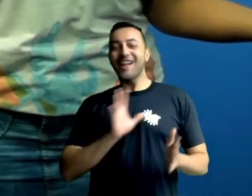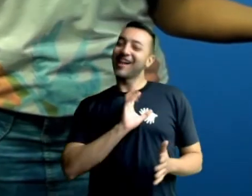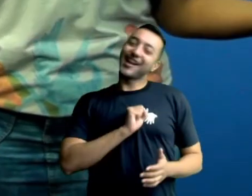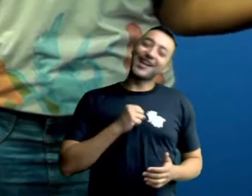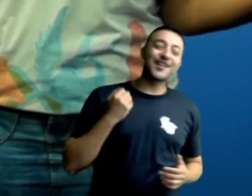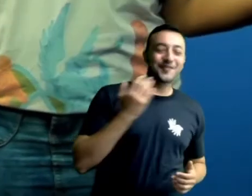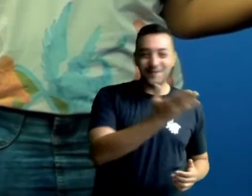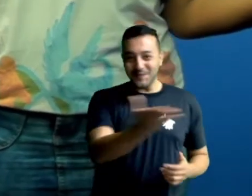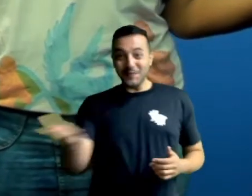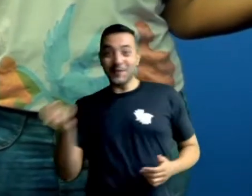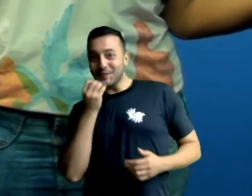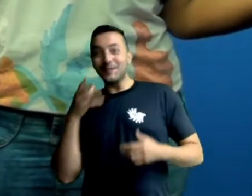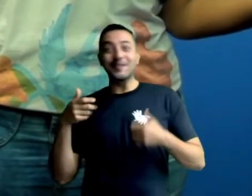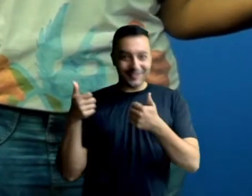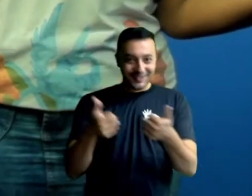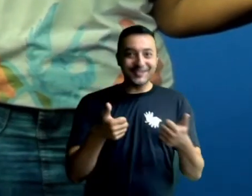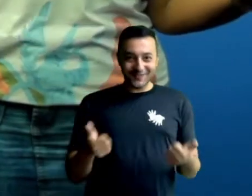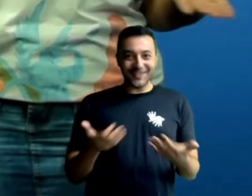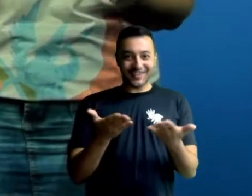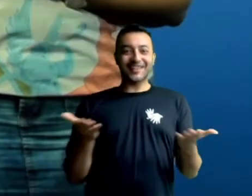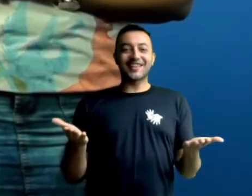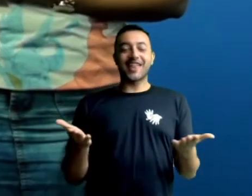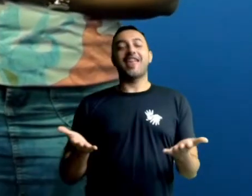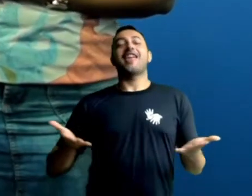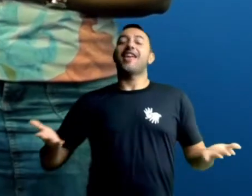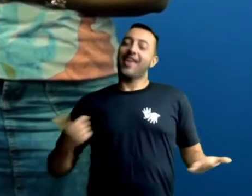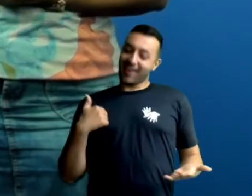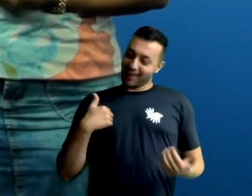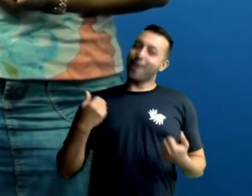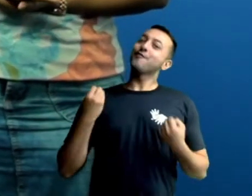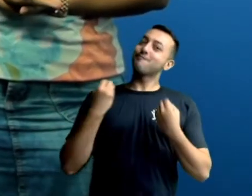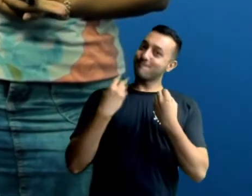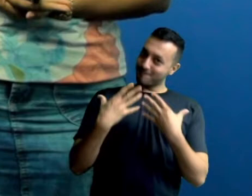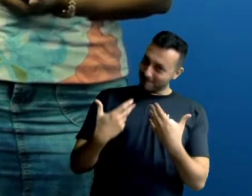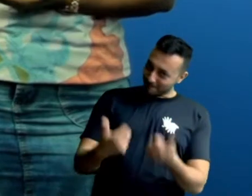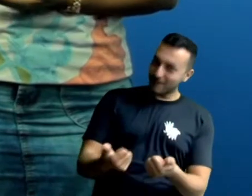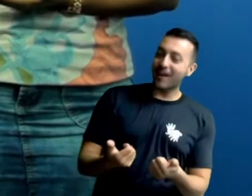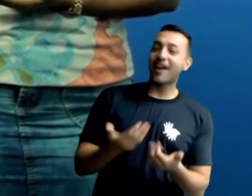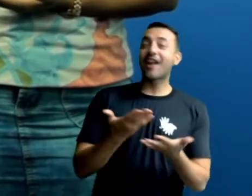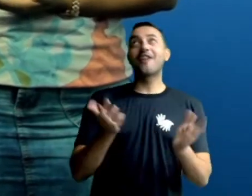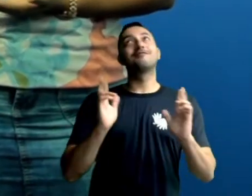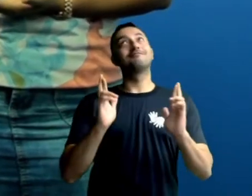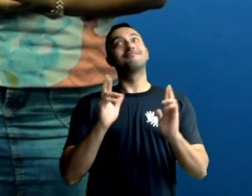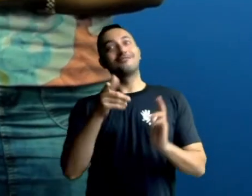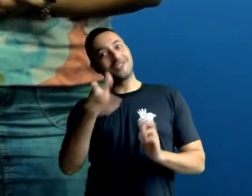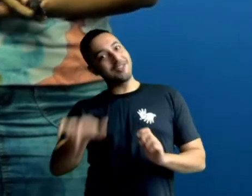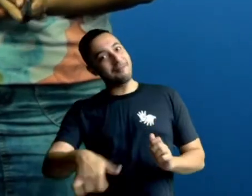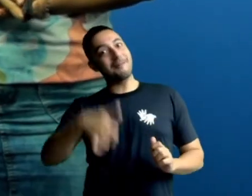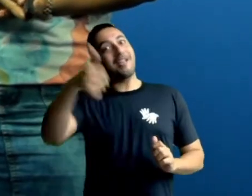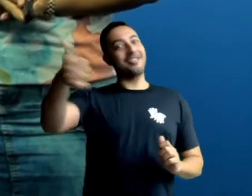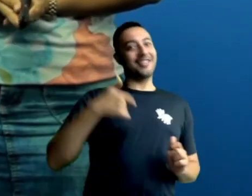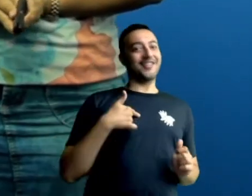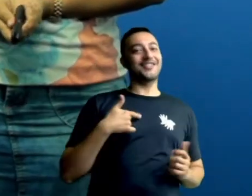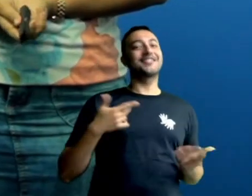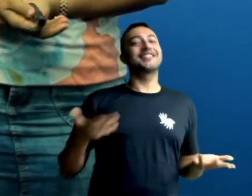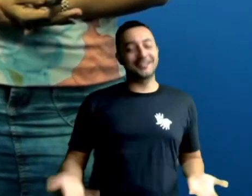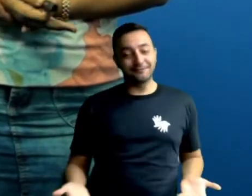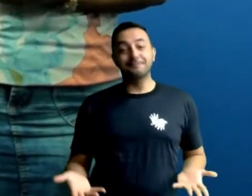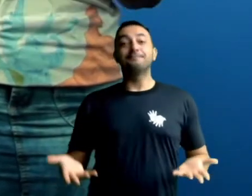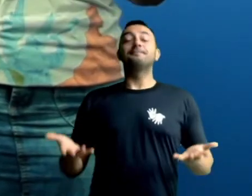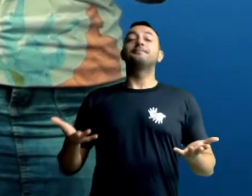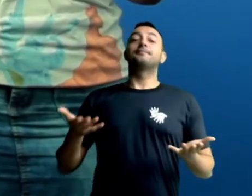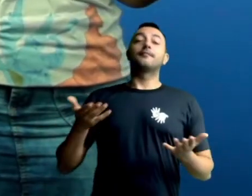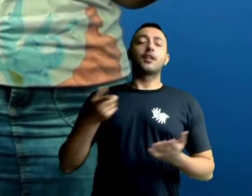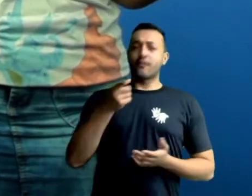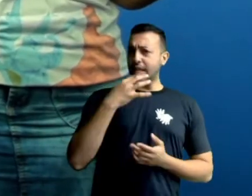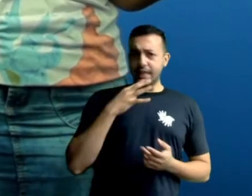meus amores, tudo bem com vocês, queridos? Eu estou bem e eu espero que você esteja melhor ainda, tá? Então, para